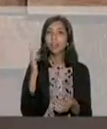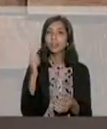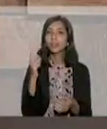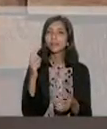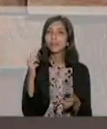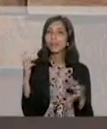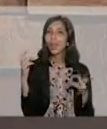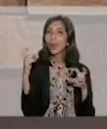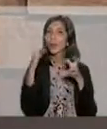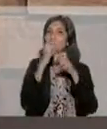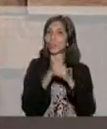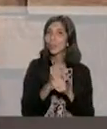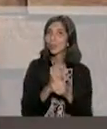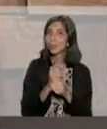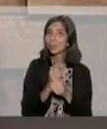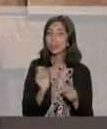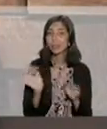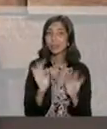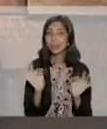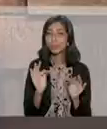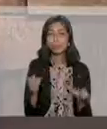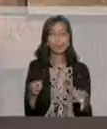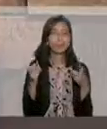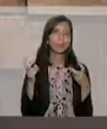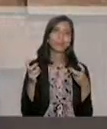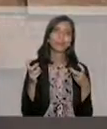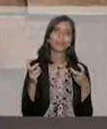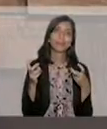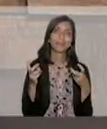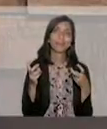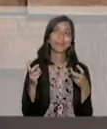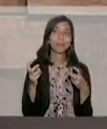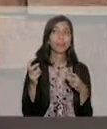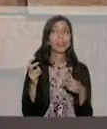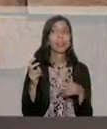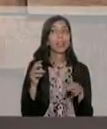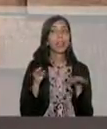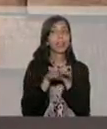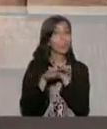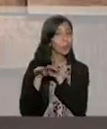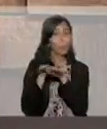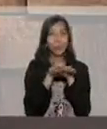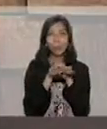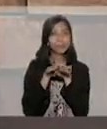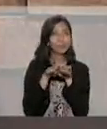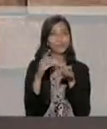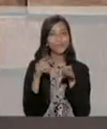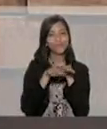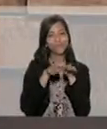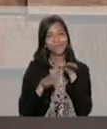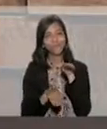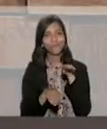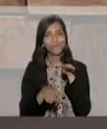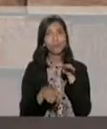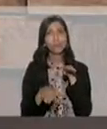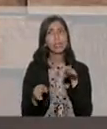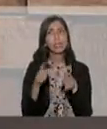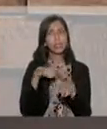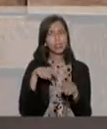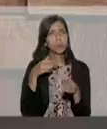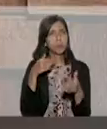uma conta simples, você percebe que ainda está desigual. Né? Eu acho que a gente está